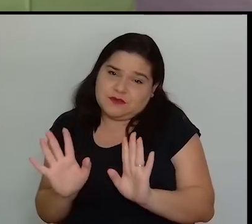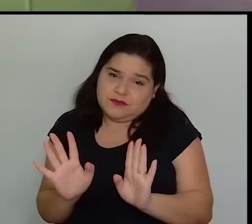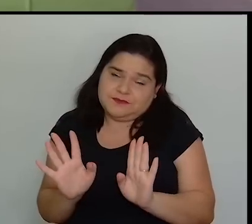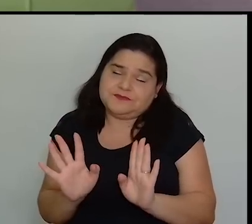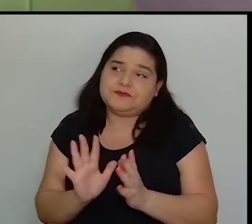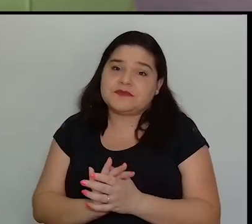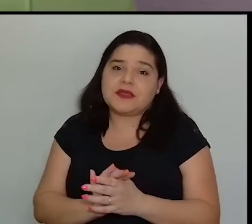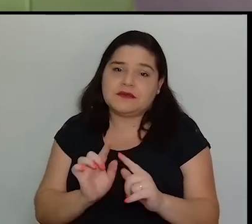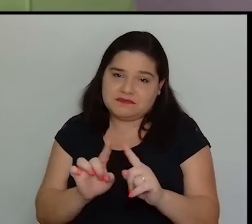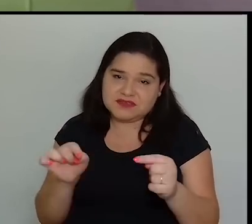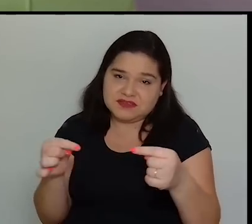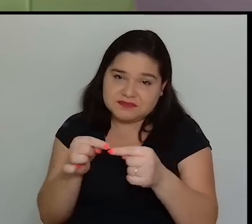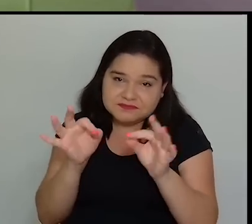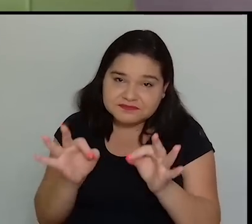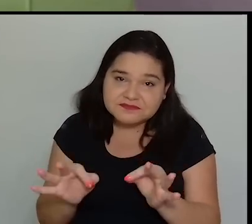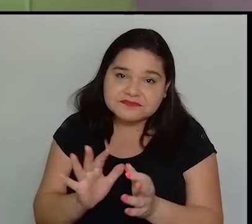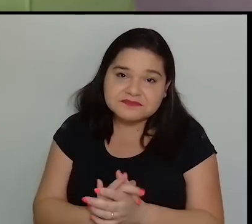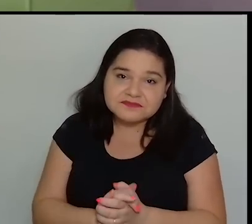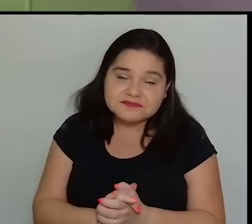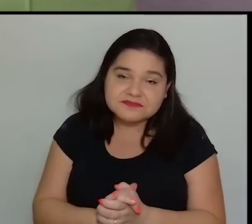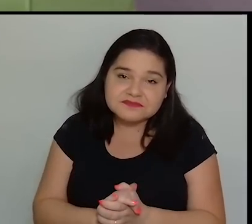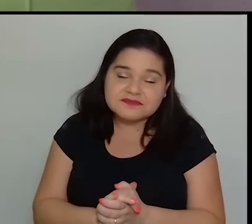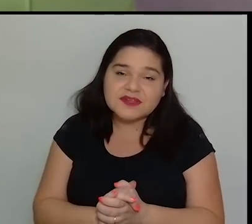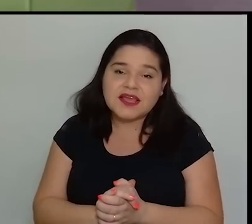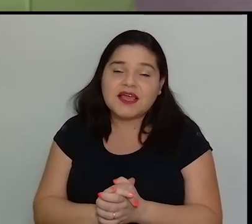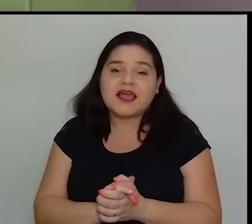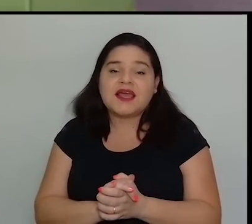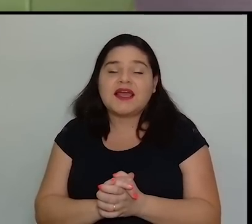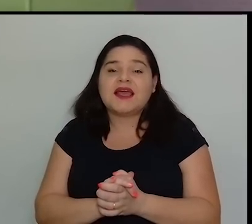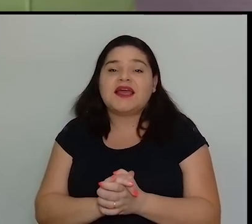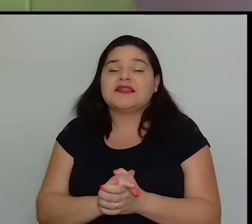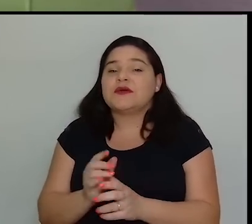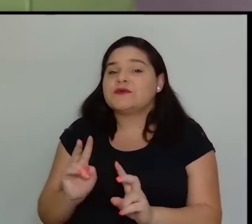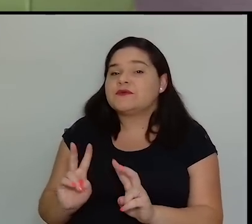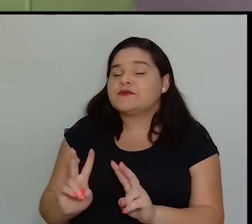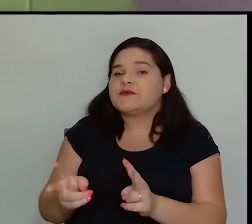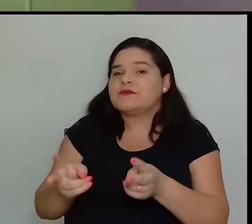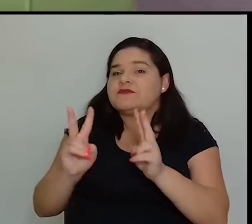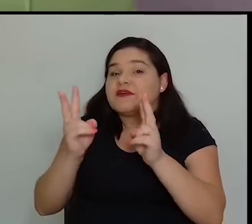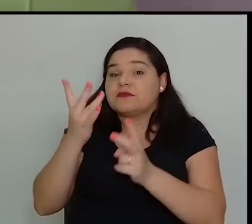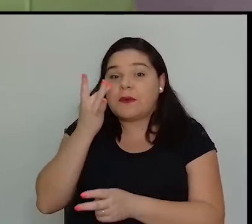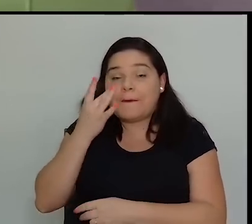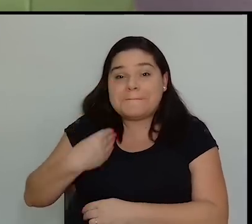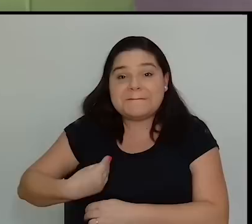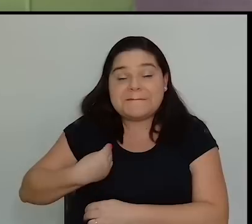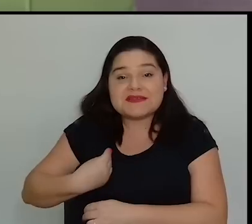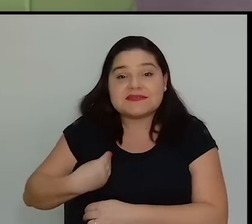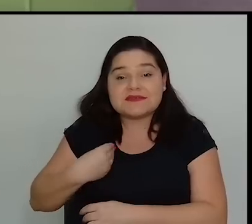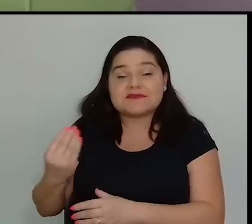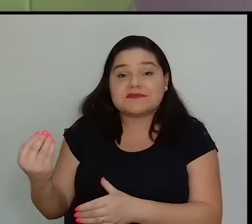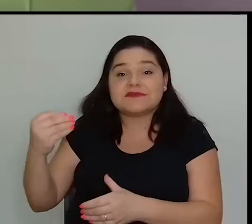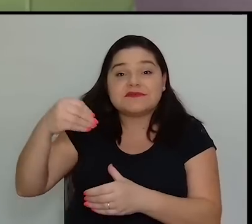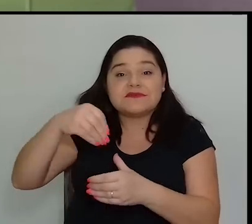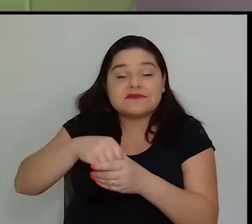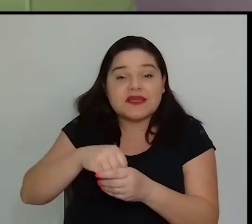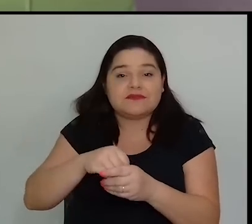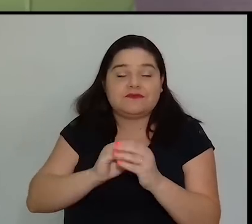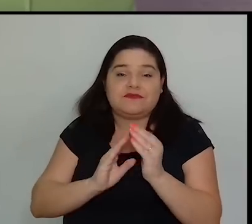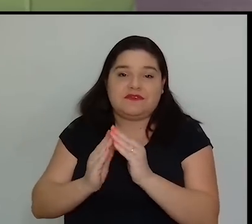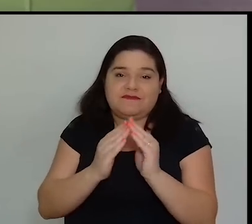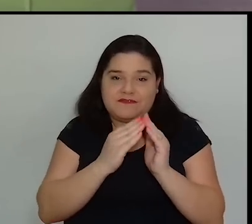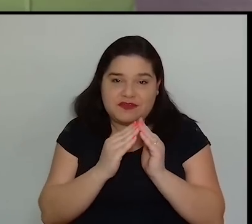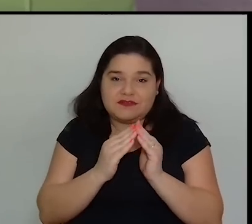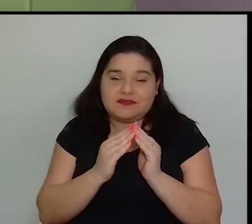mas ele funciona então o valores presentes dentro da favela